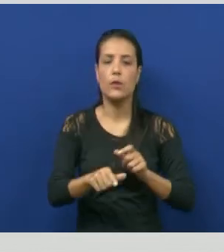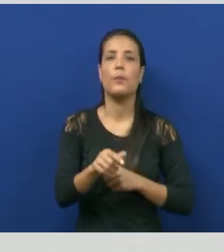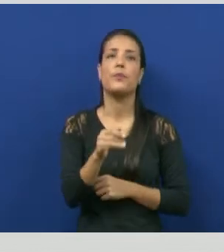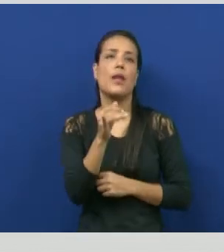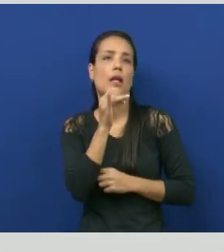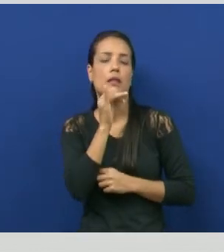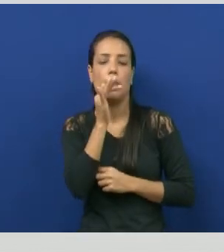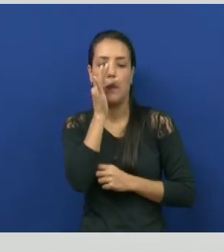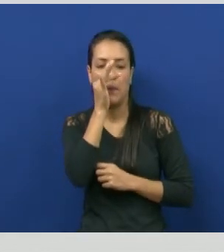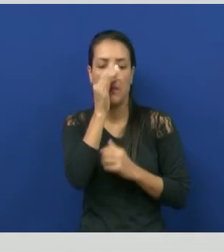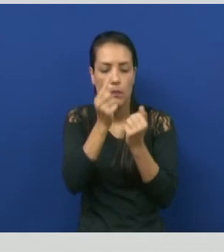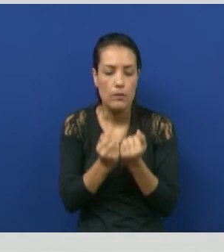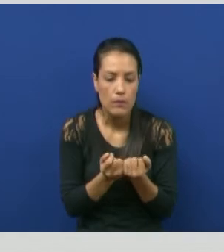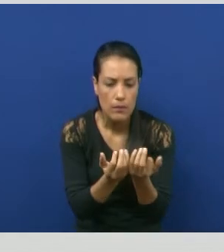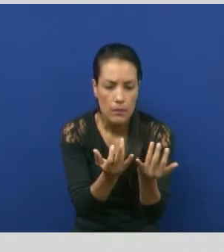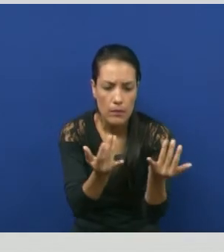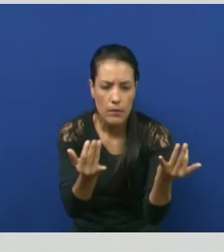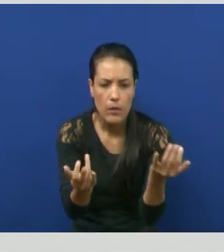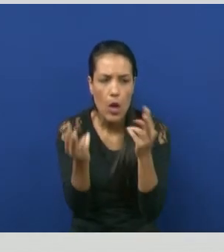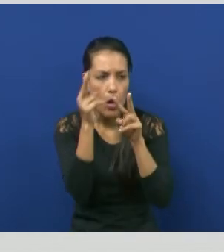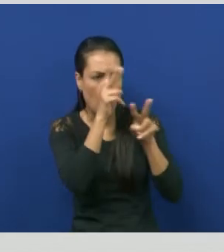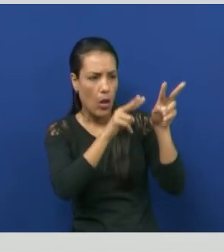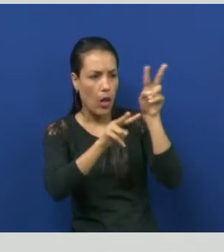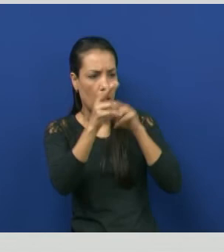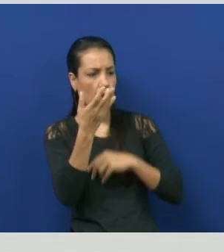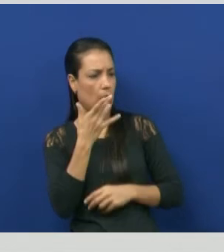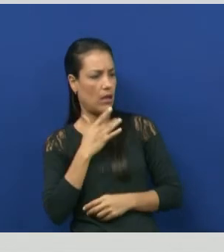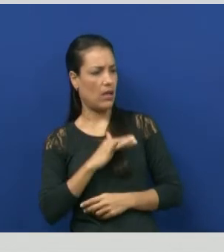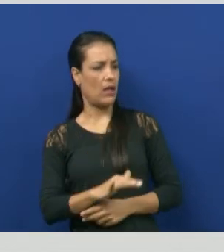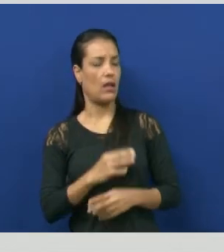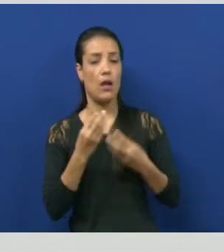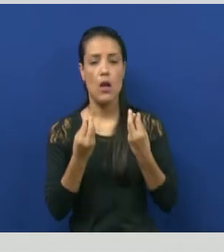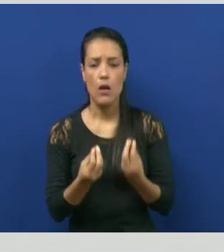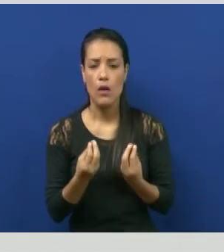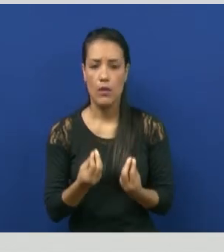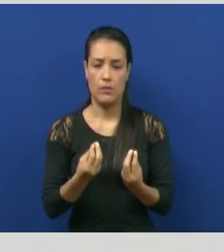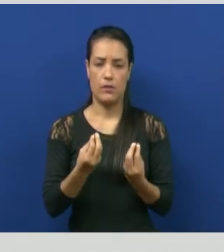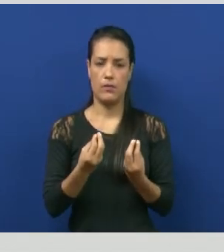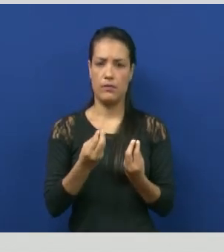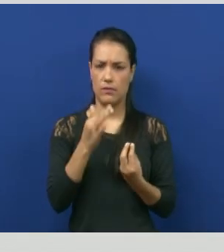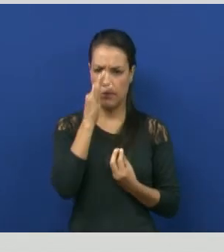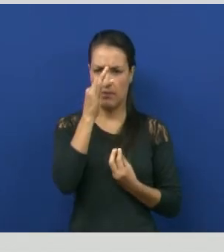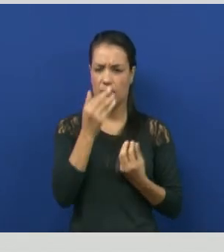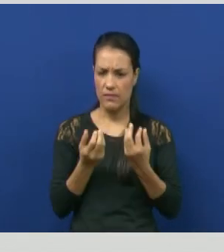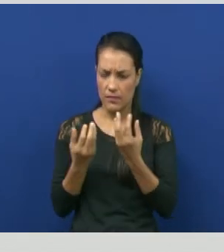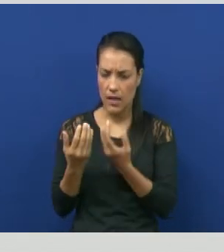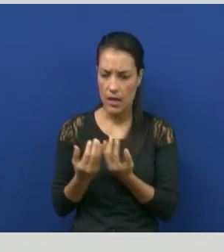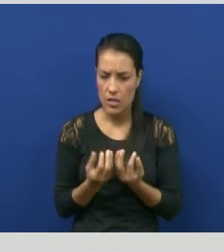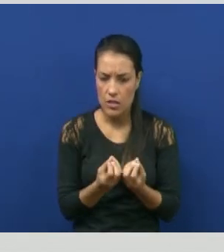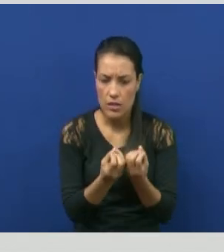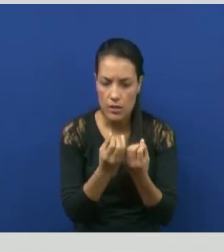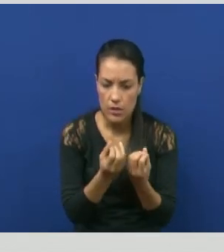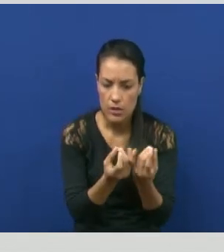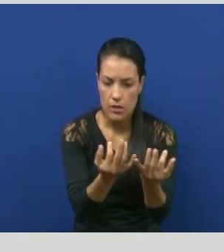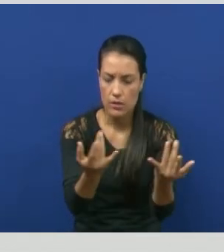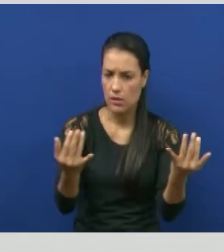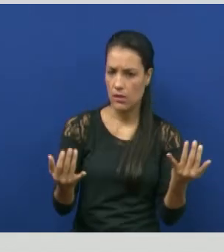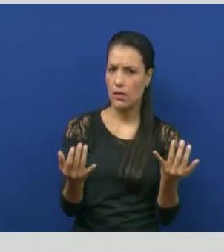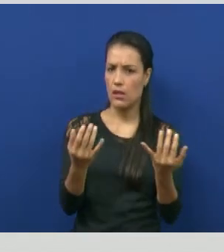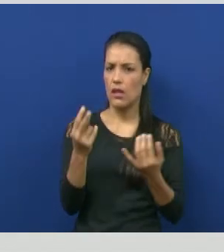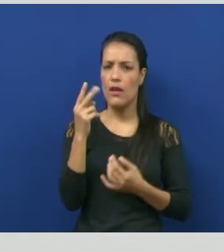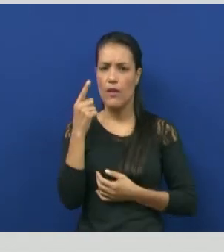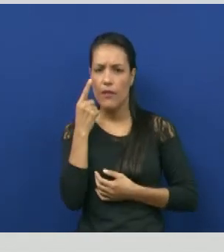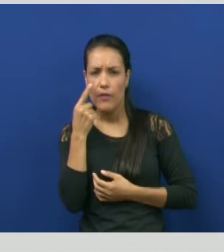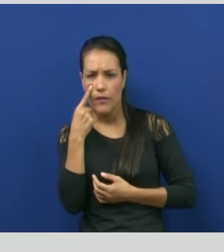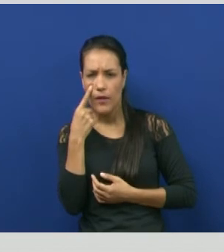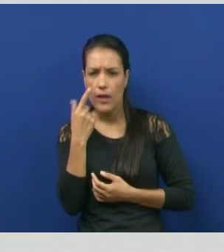olhava as crianças. Jardim não olha. Hipérbole é o trecho que eu exagero, que eu coloco como se fosse uma